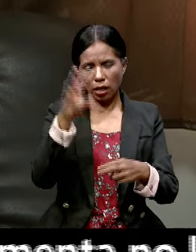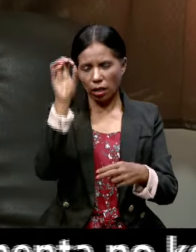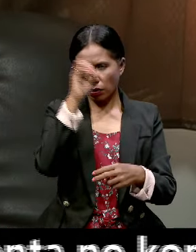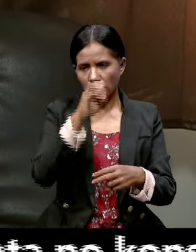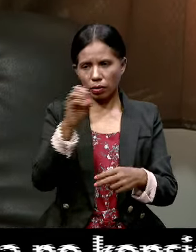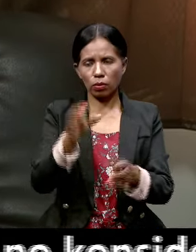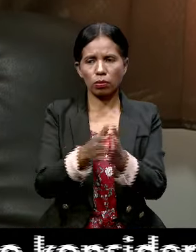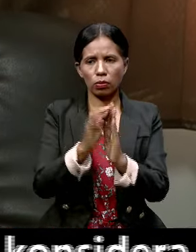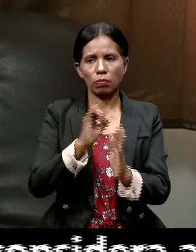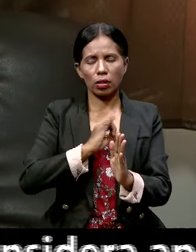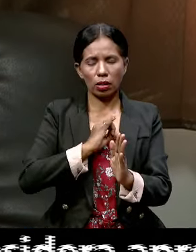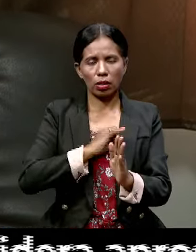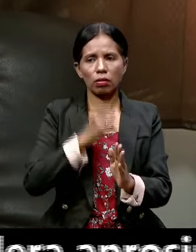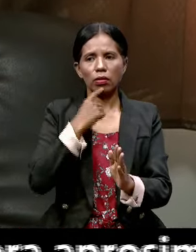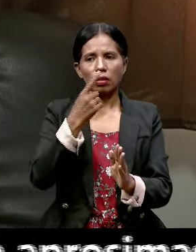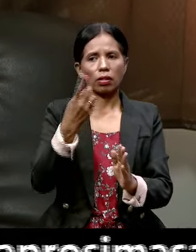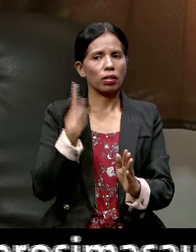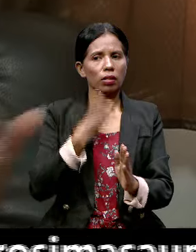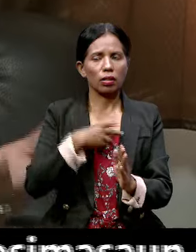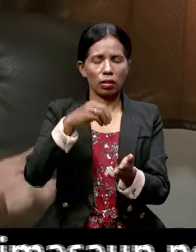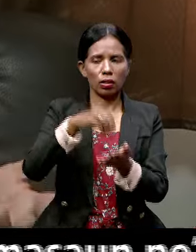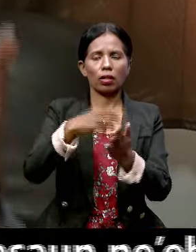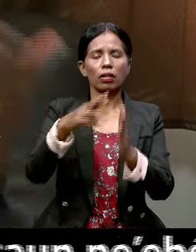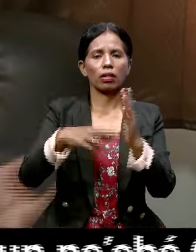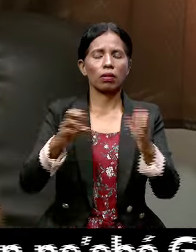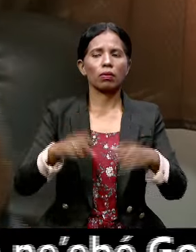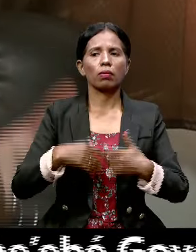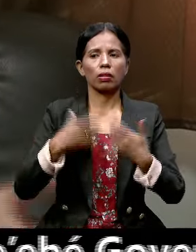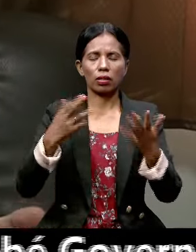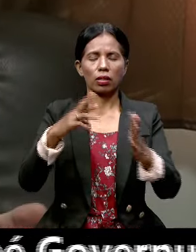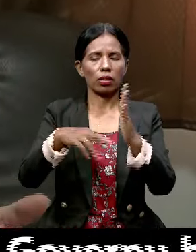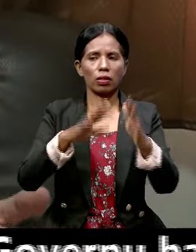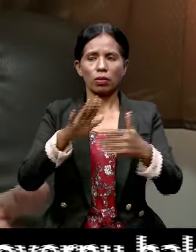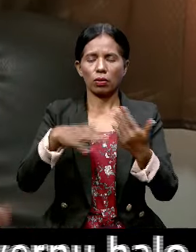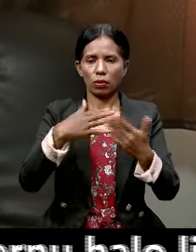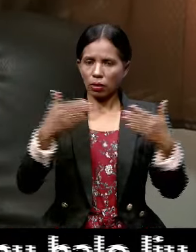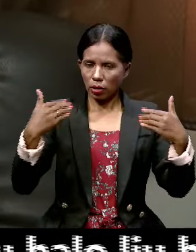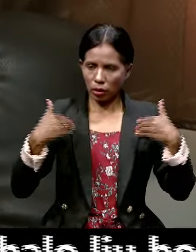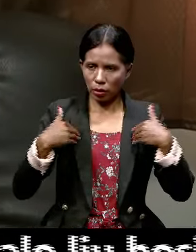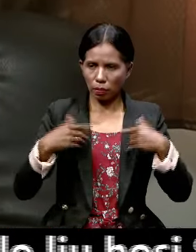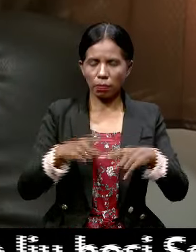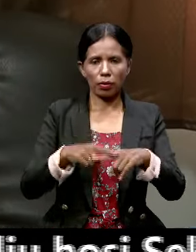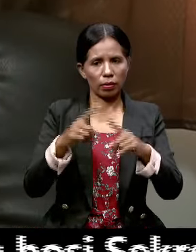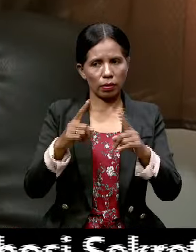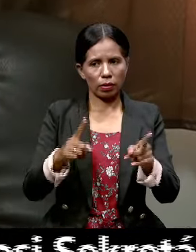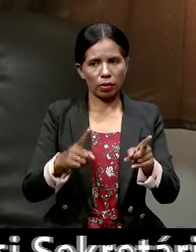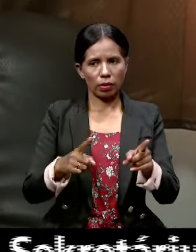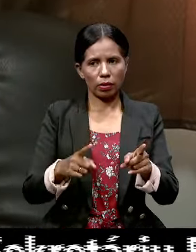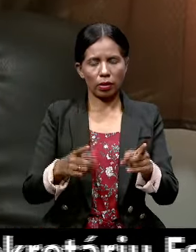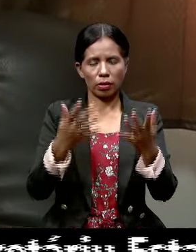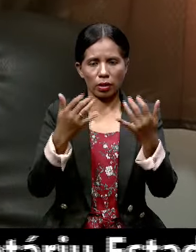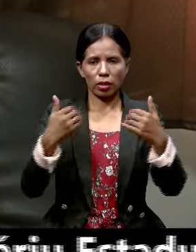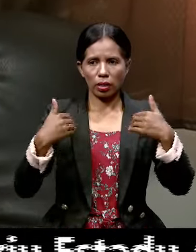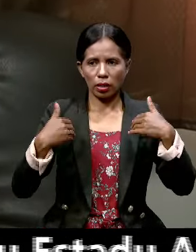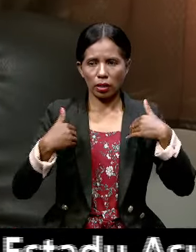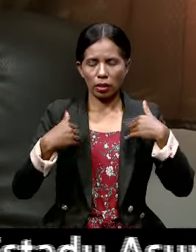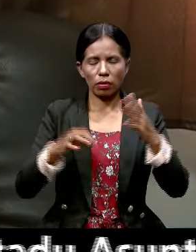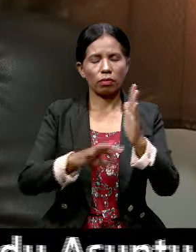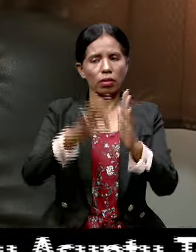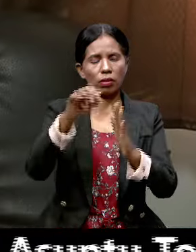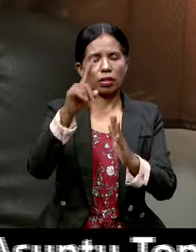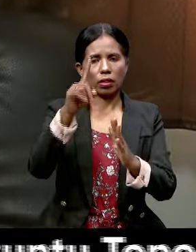hau hau de hama kira wene tamba ita tau regra tan wensa ne regulamento buat hotu iya i depois ate mosu tan fali ya fakudari ida